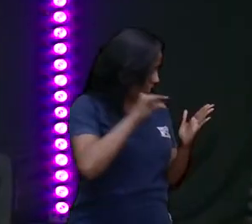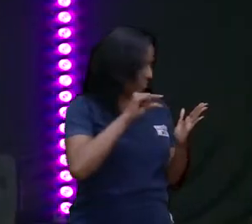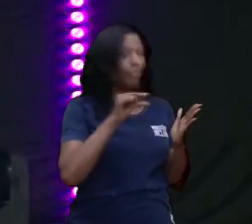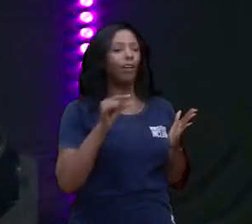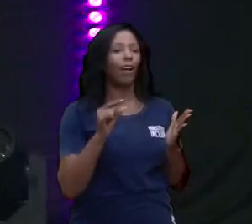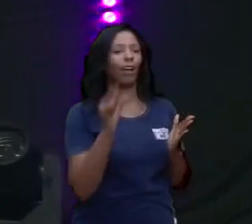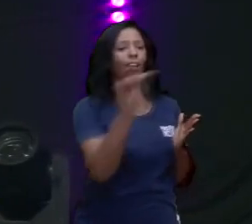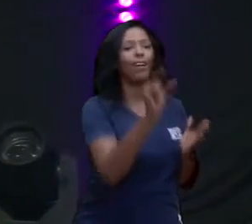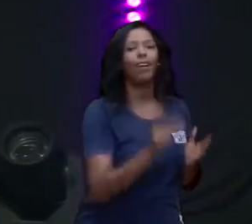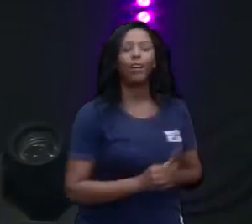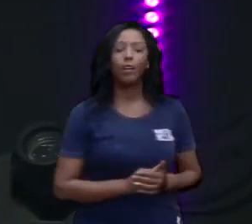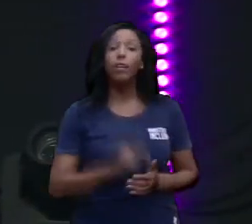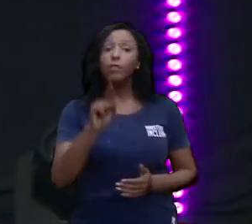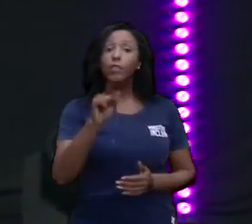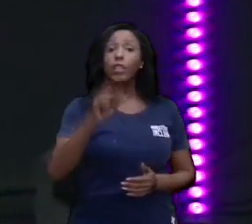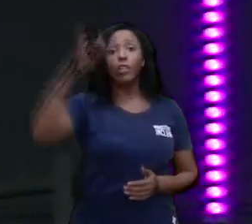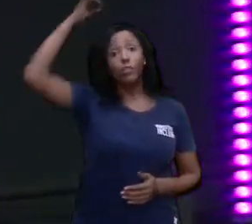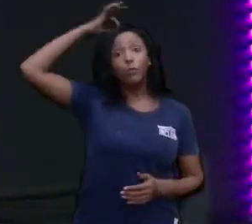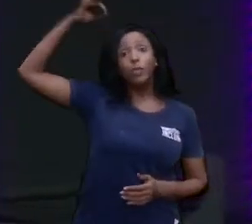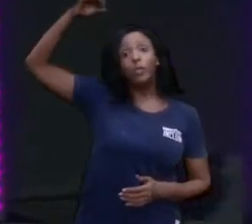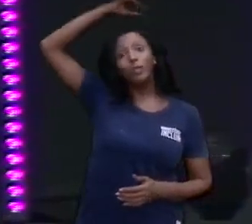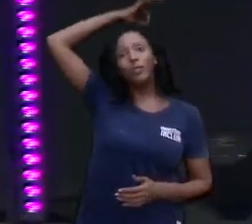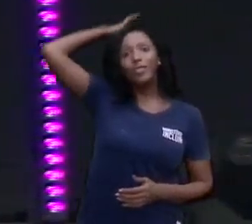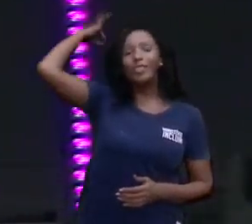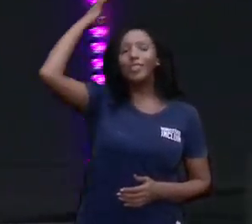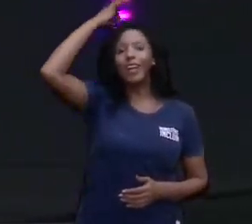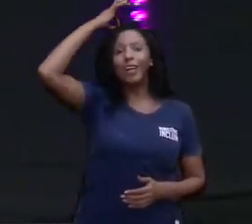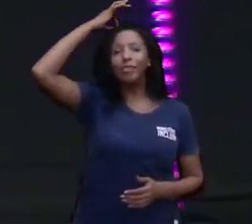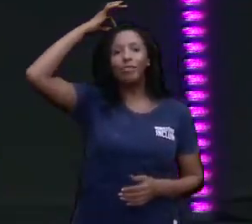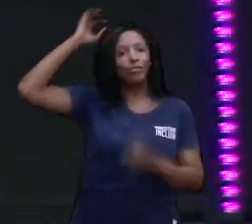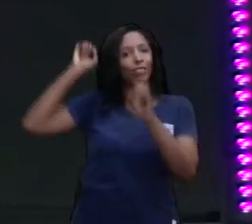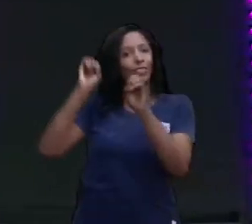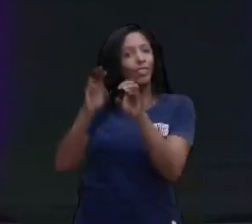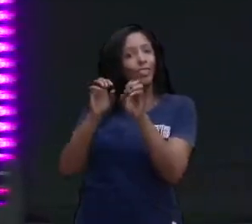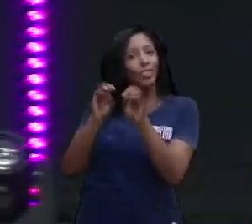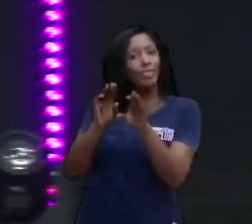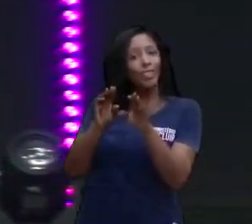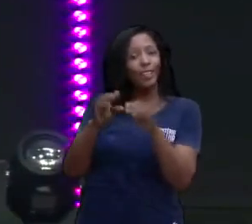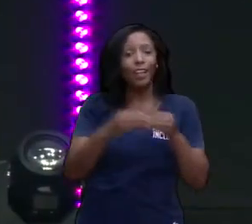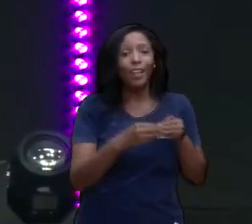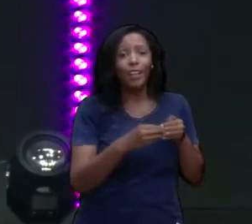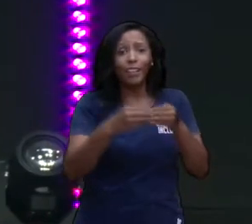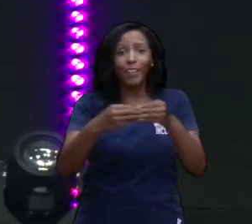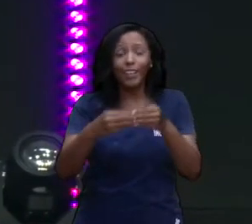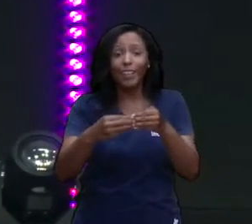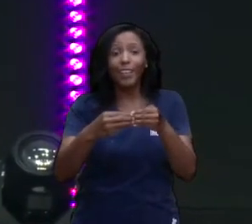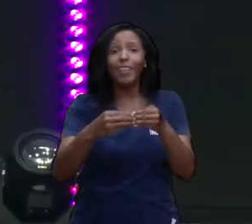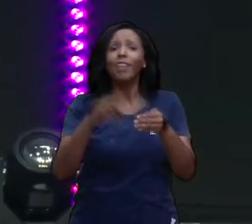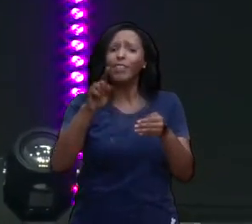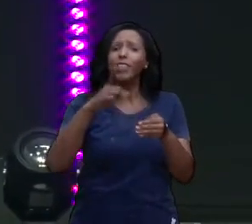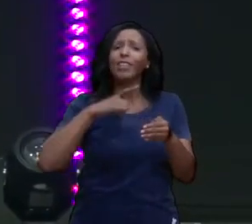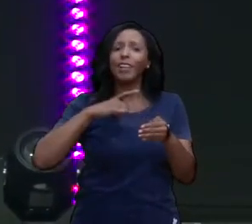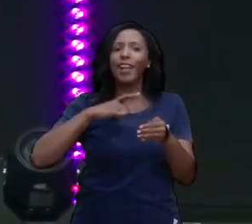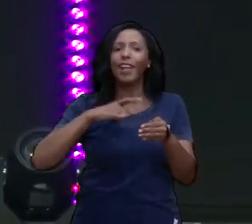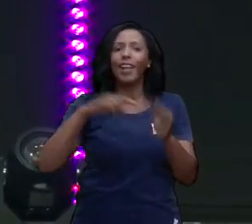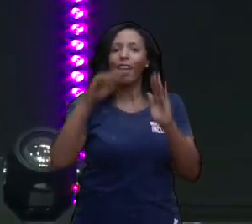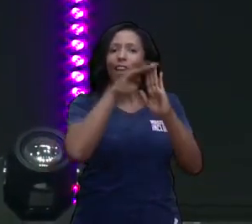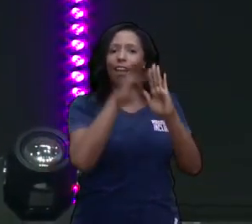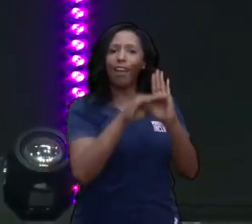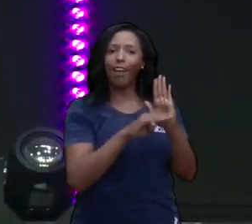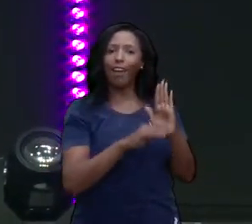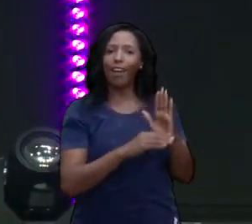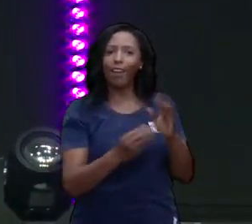a luz do espírito Por que que você tem arquivo bíblico na sua vida não lê Bíblia não hora não até